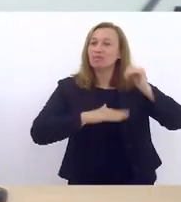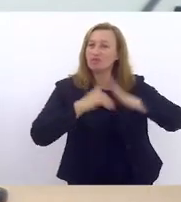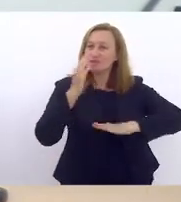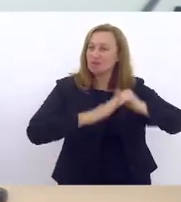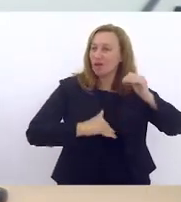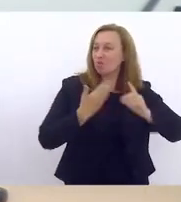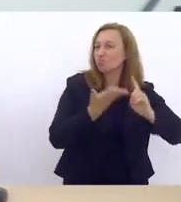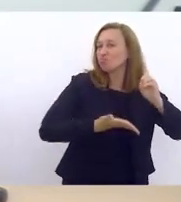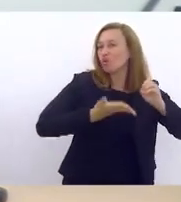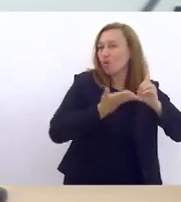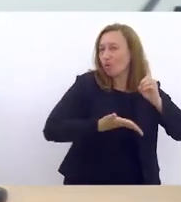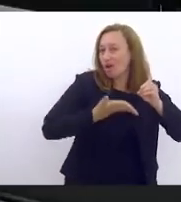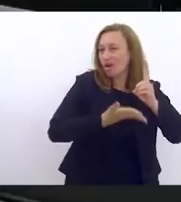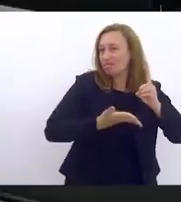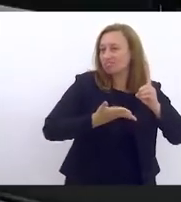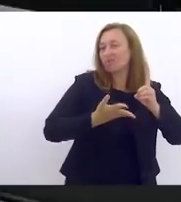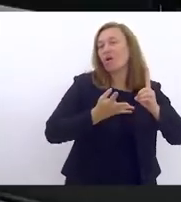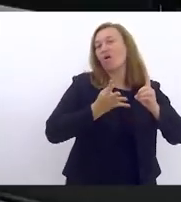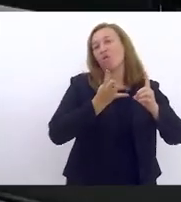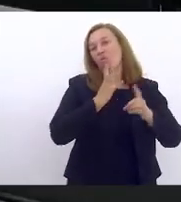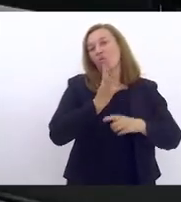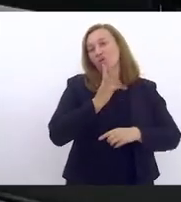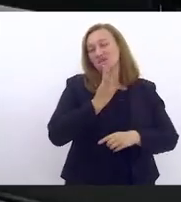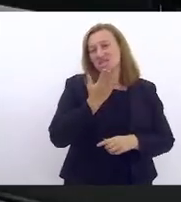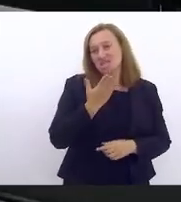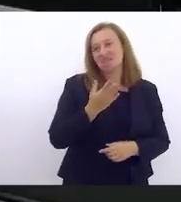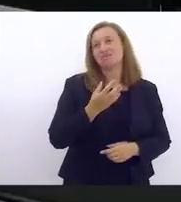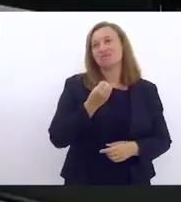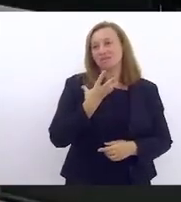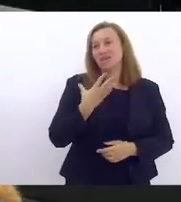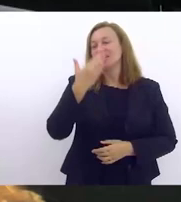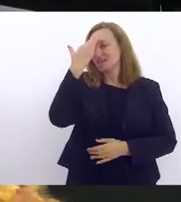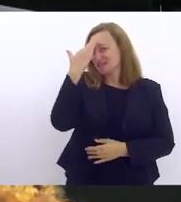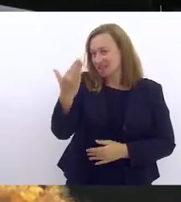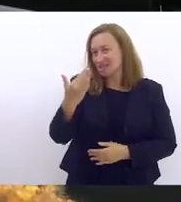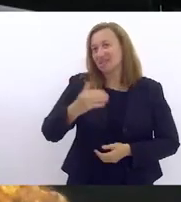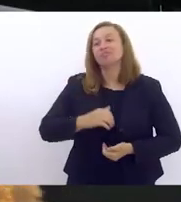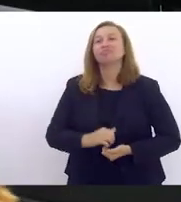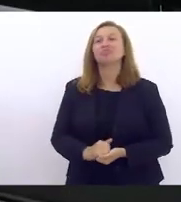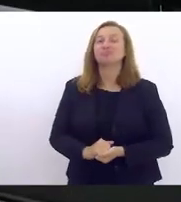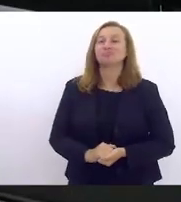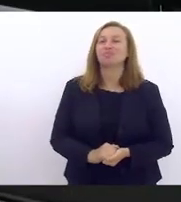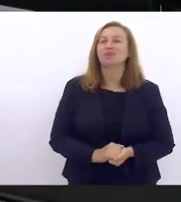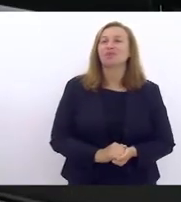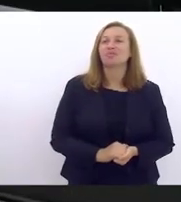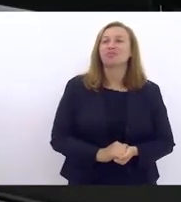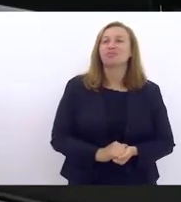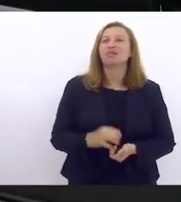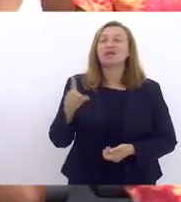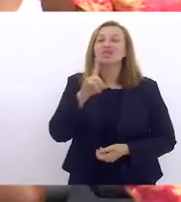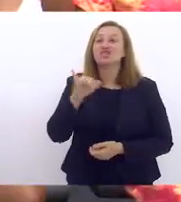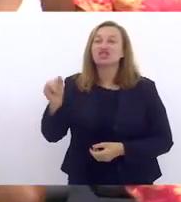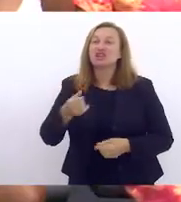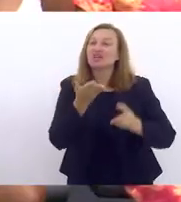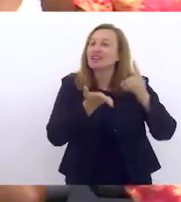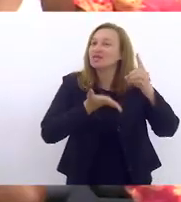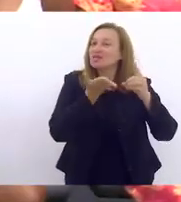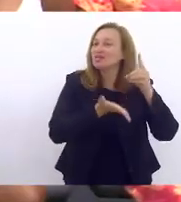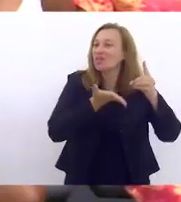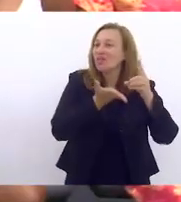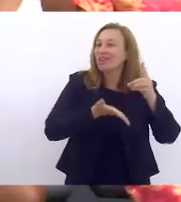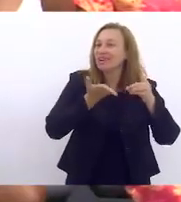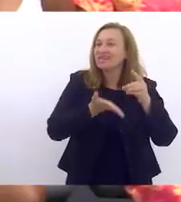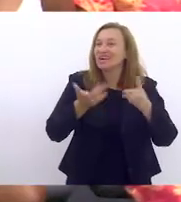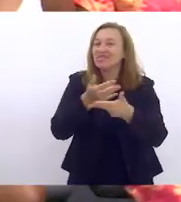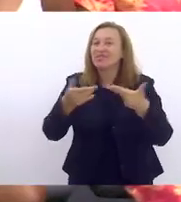é super reconhecida e nós agradecemos bastante por isso. O Dia da Doula, a gente está fazendo uma